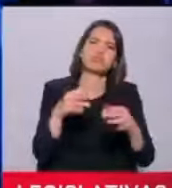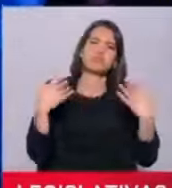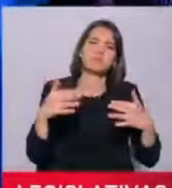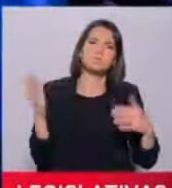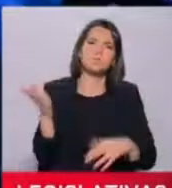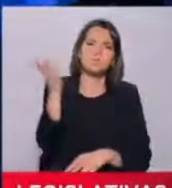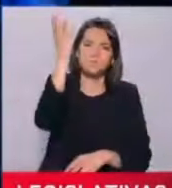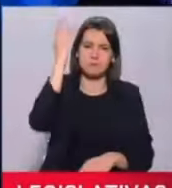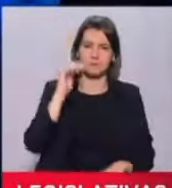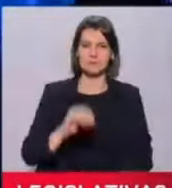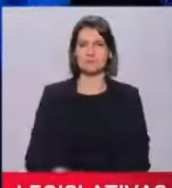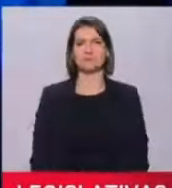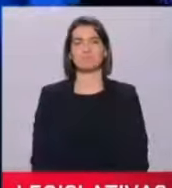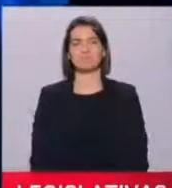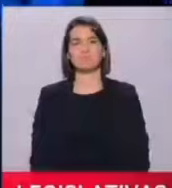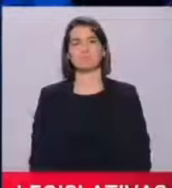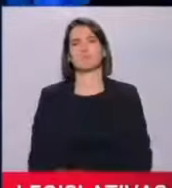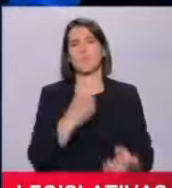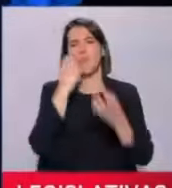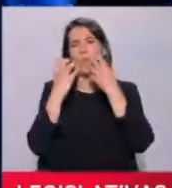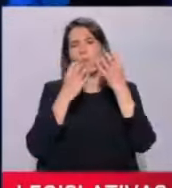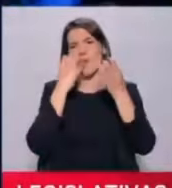E aí